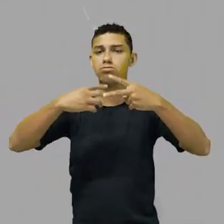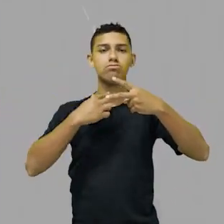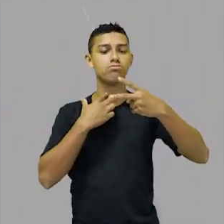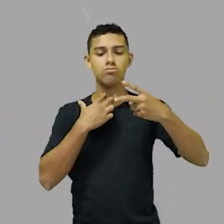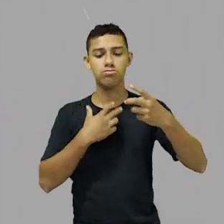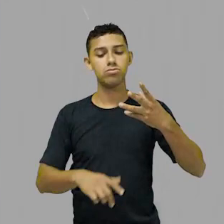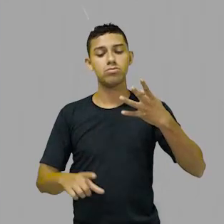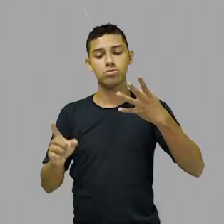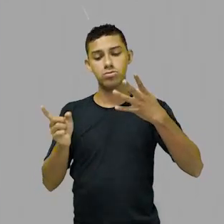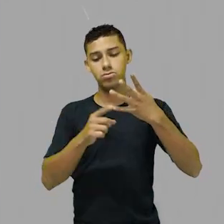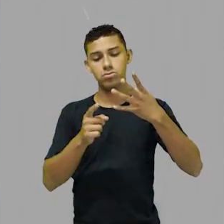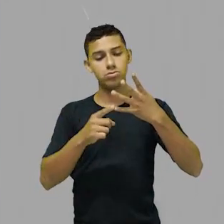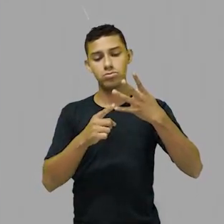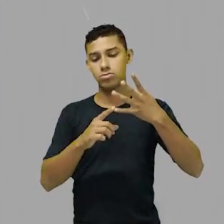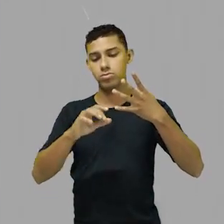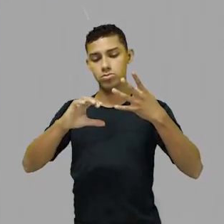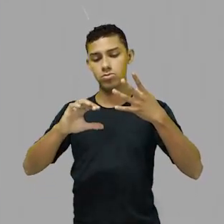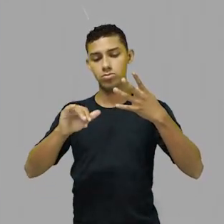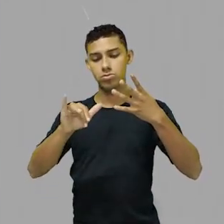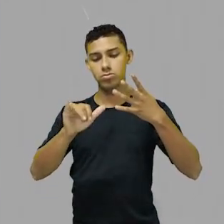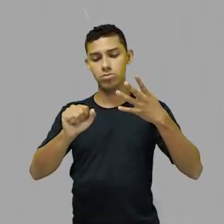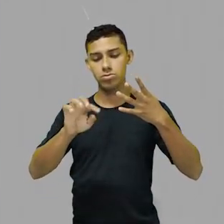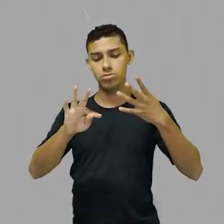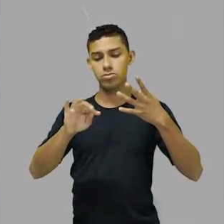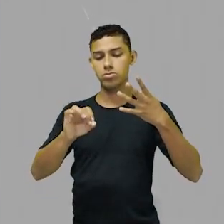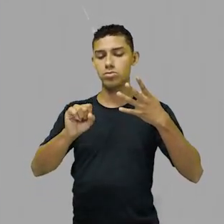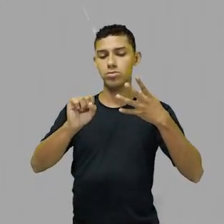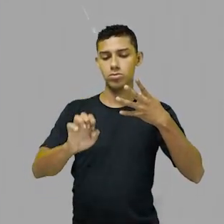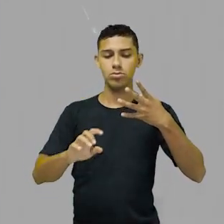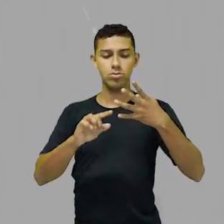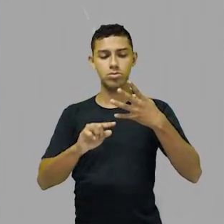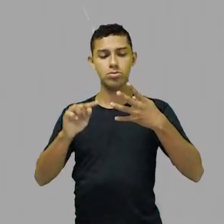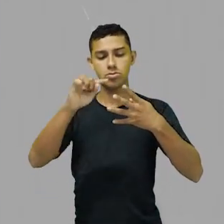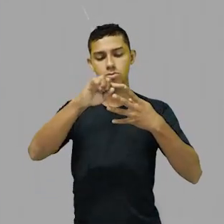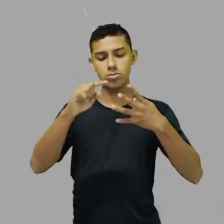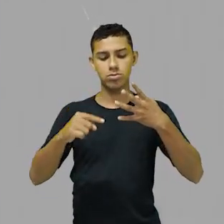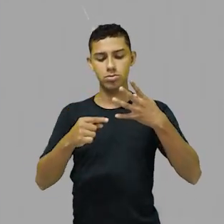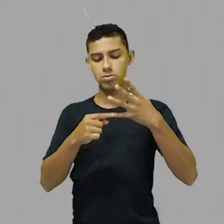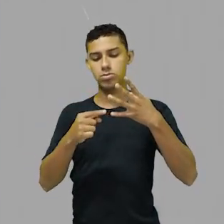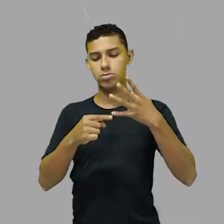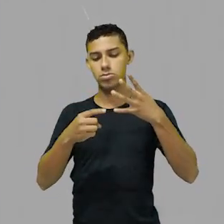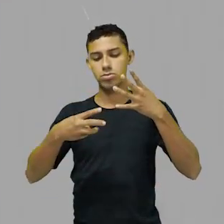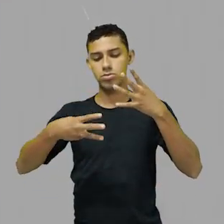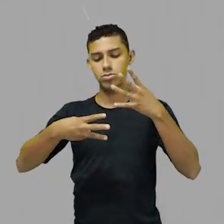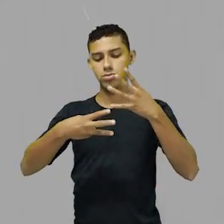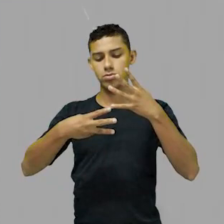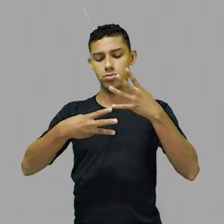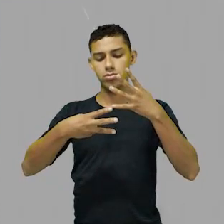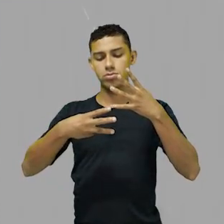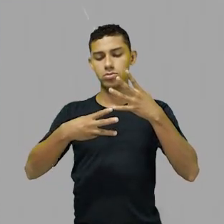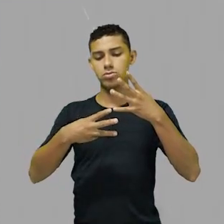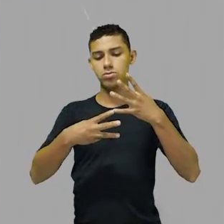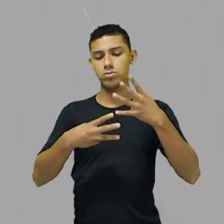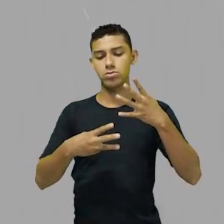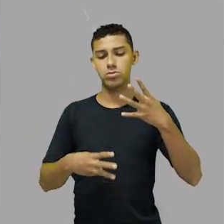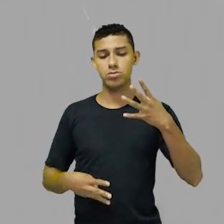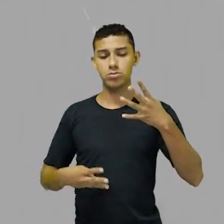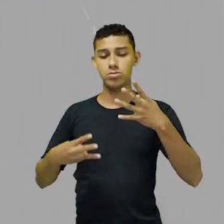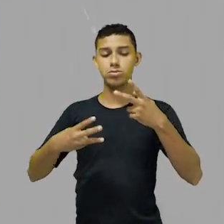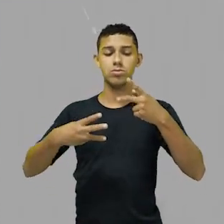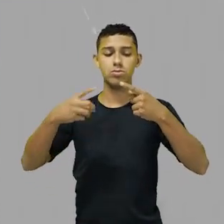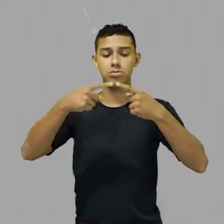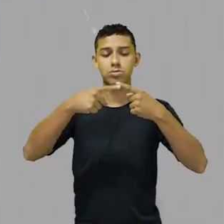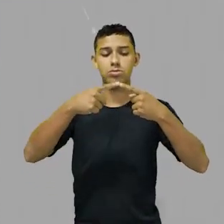timina nunca vai se ligar com citosina, porque timina só forma só forma duas pontes